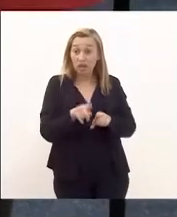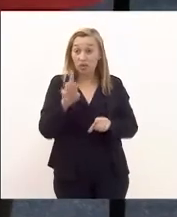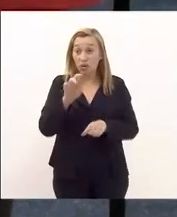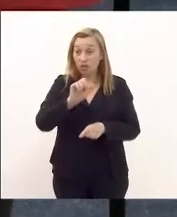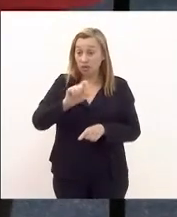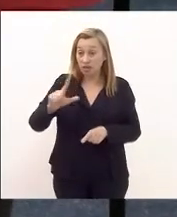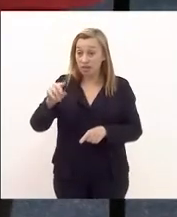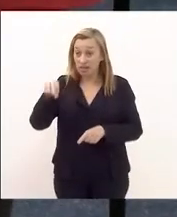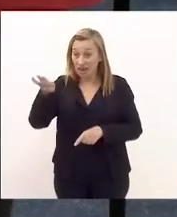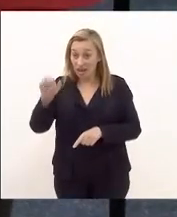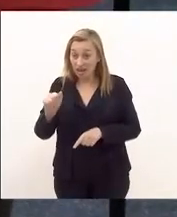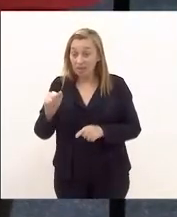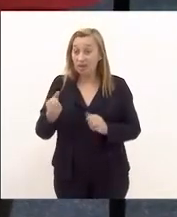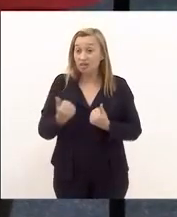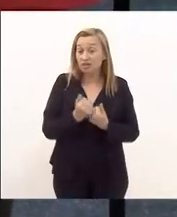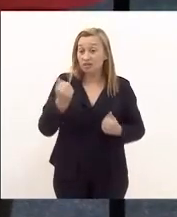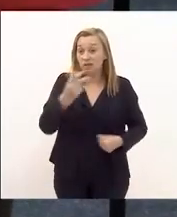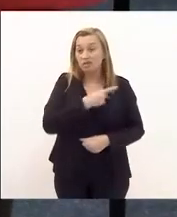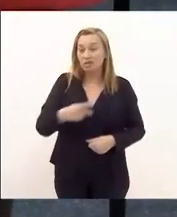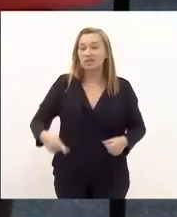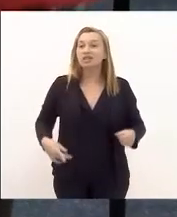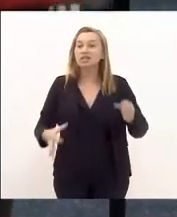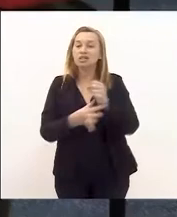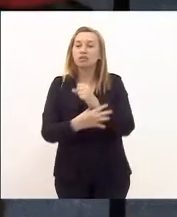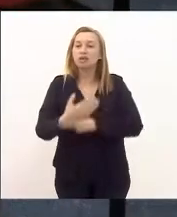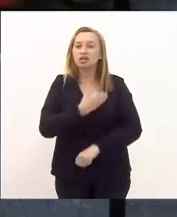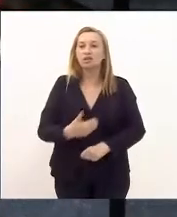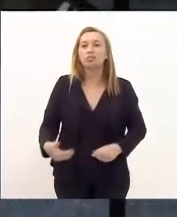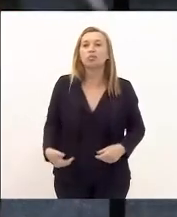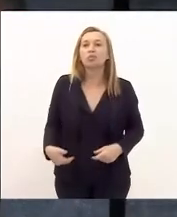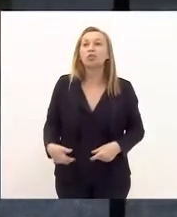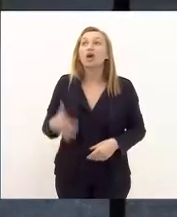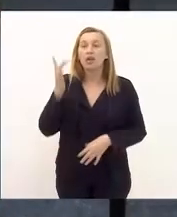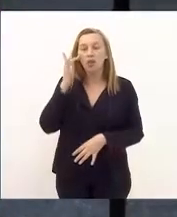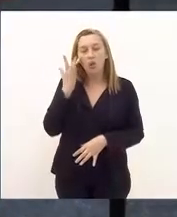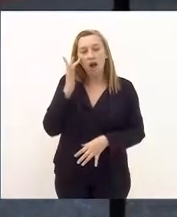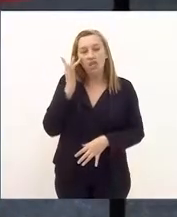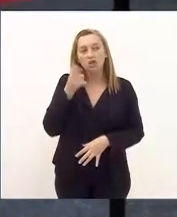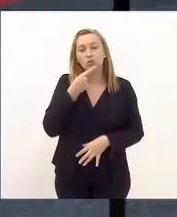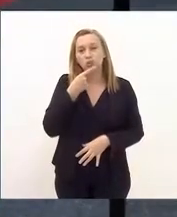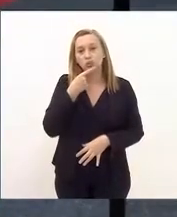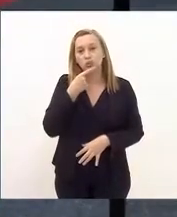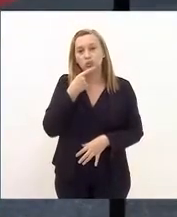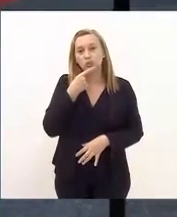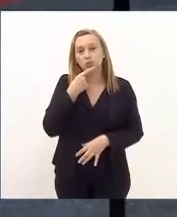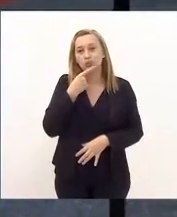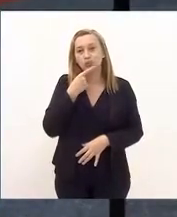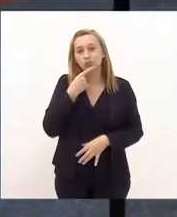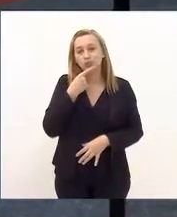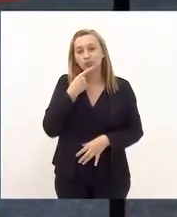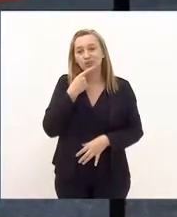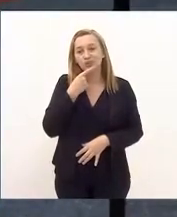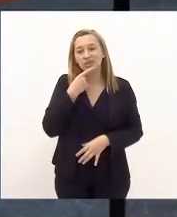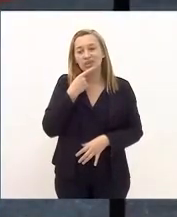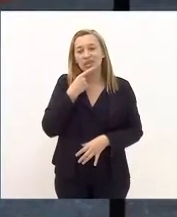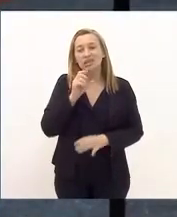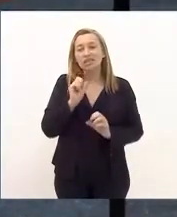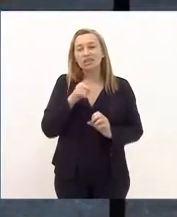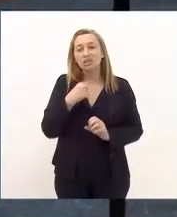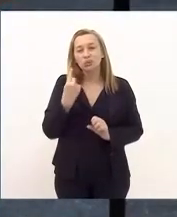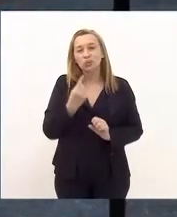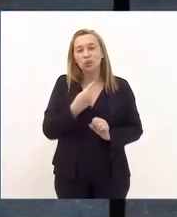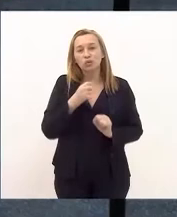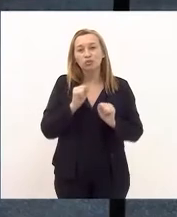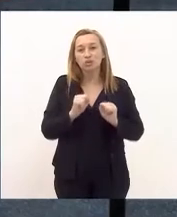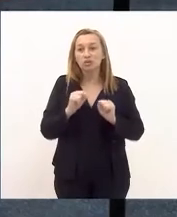Salema, vice-presidente da Comissão de Segurança Pública, acho muito pertinente que a gente estabeleça